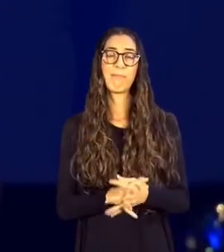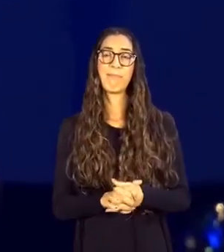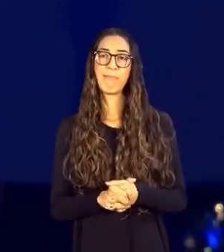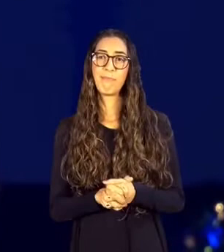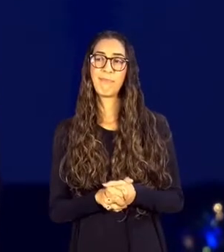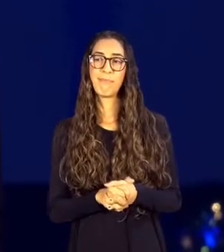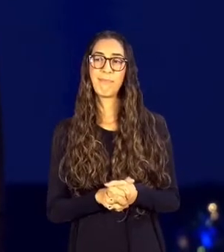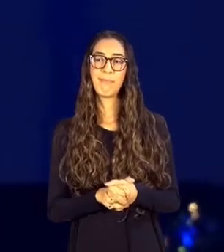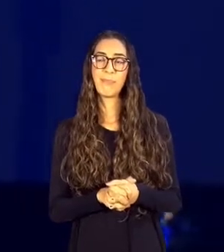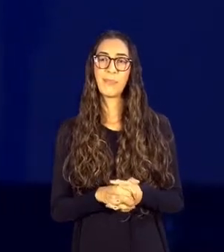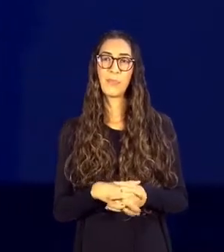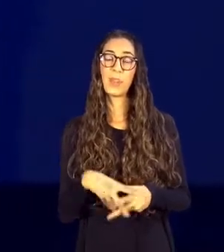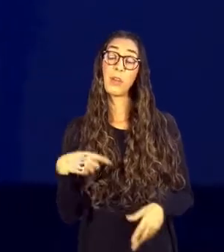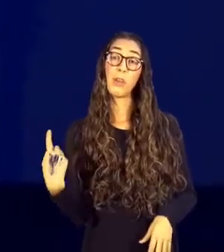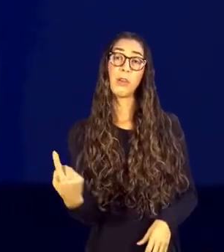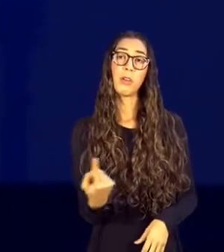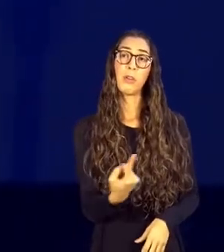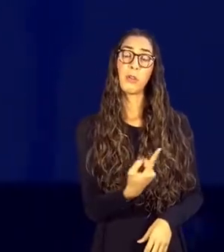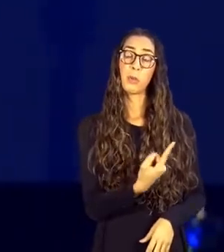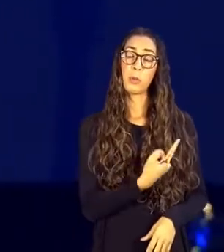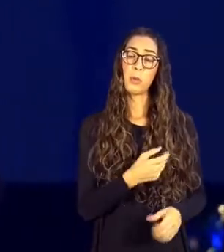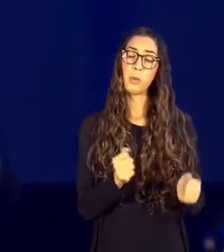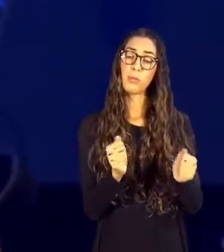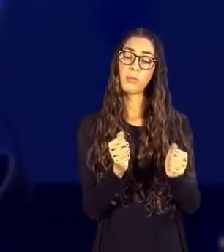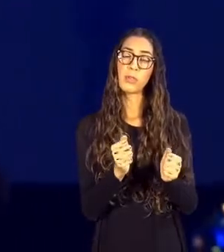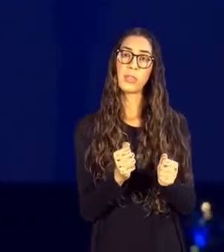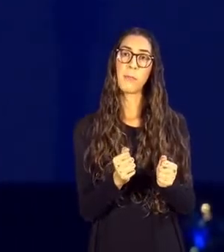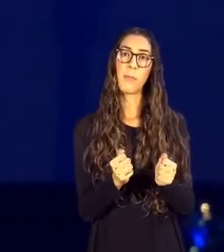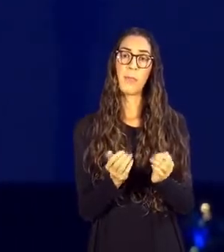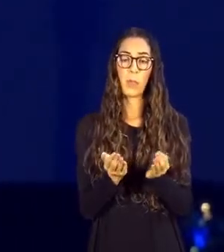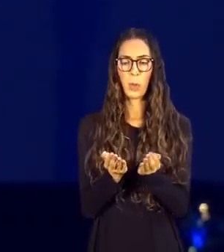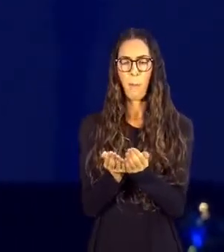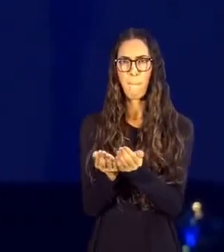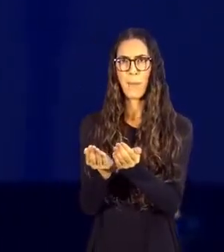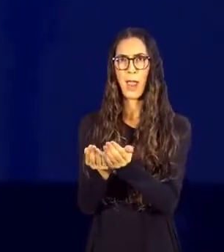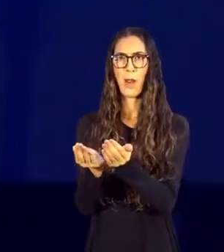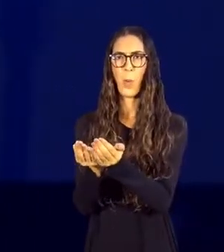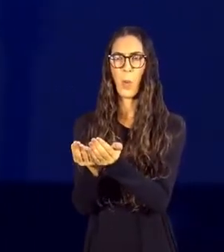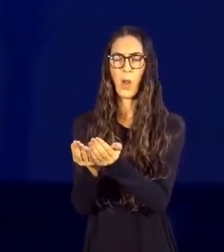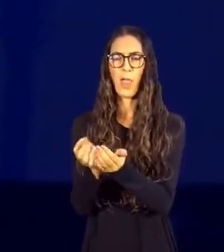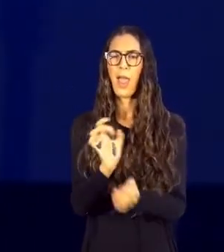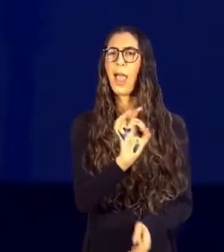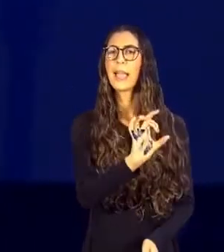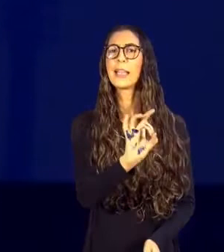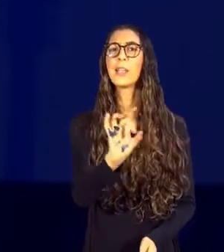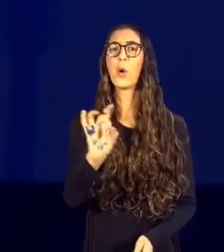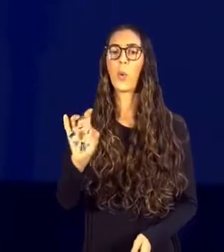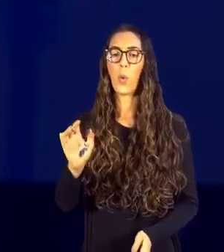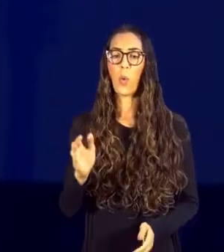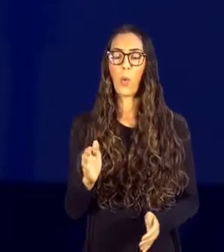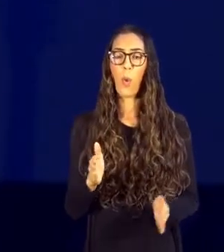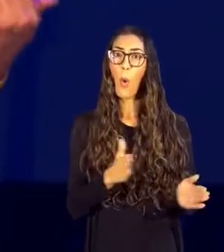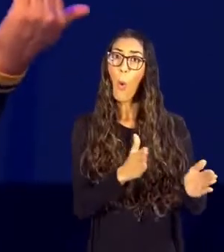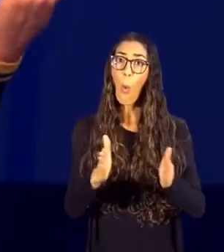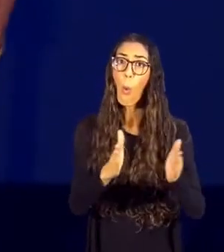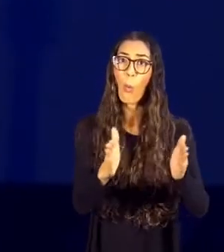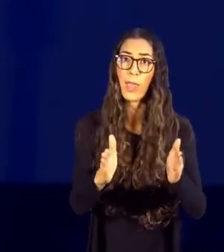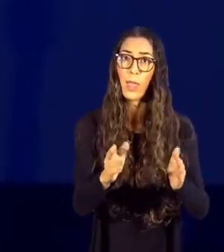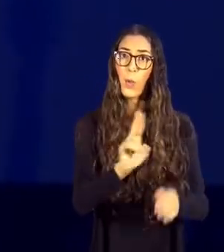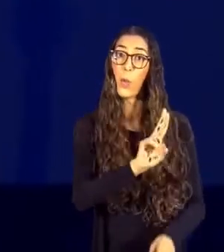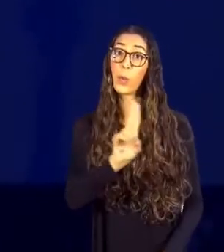Nós estamos num barco, cada um de nós, no rio da vida. Esse rio, todo